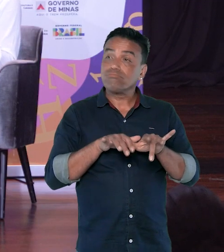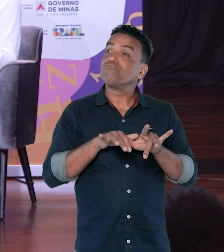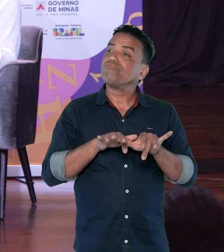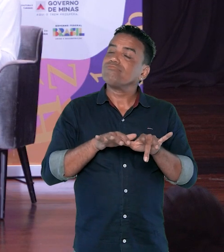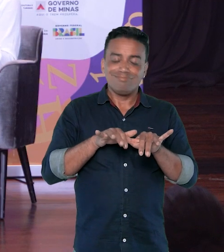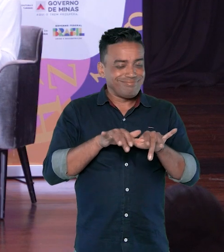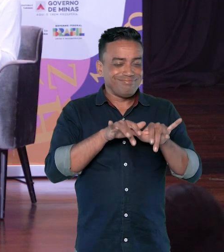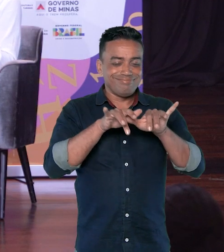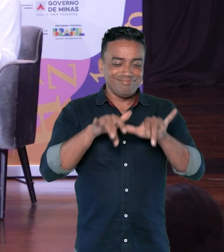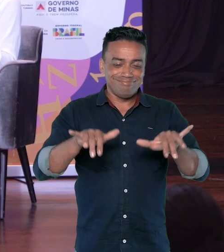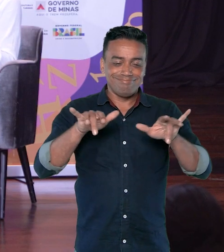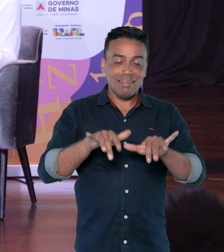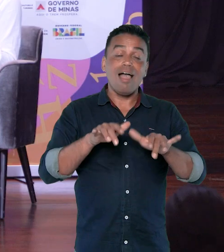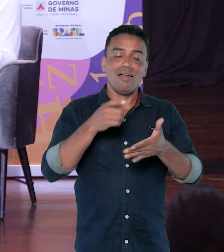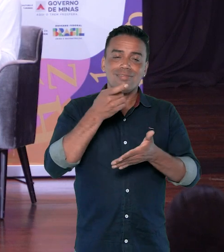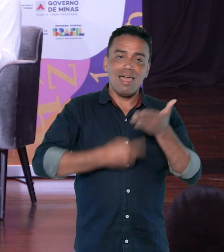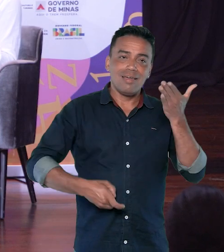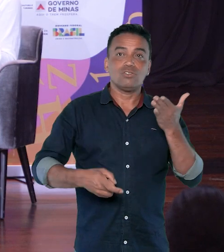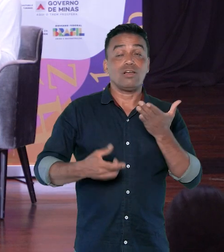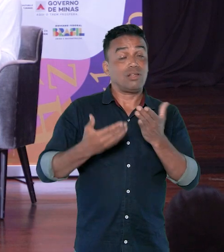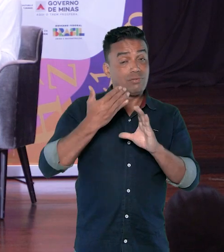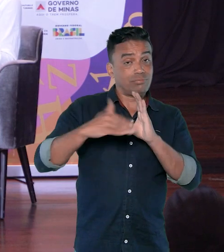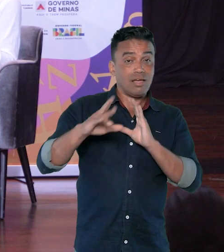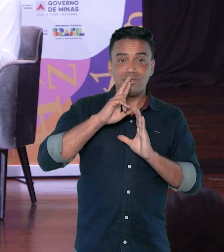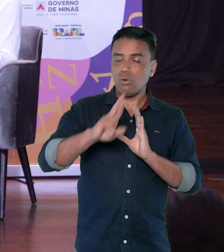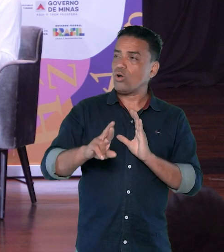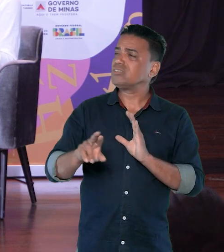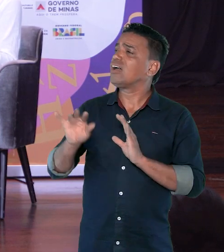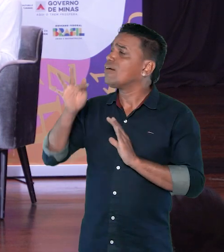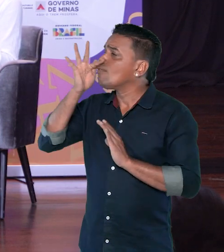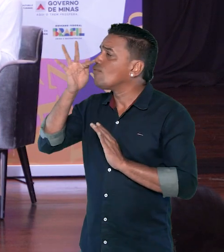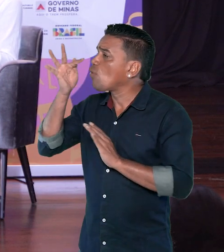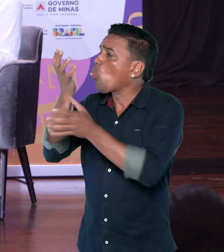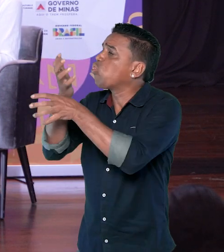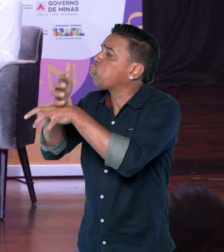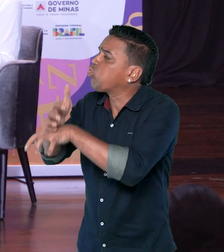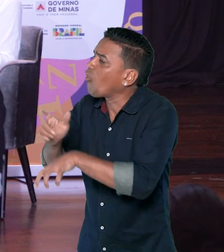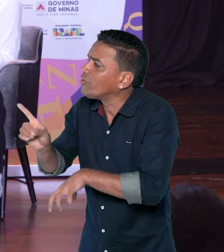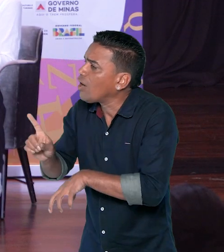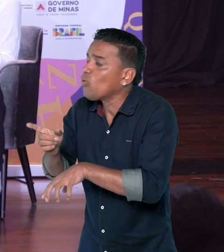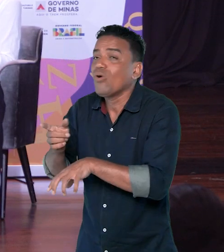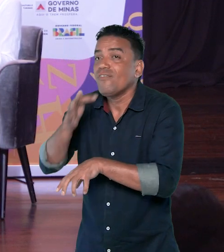E aí escrevi uma mensagem elegante. A flor não fez assim.